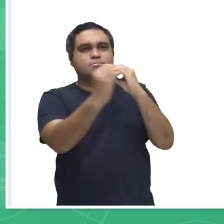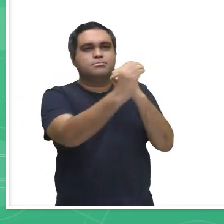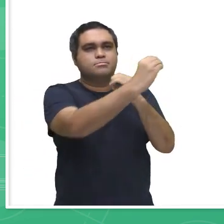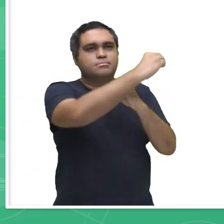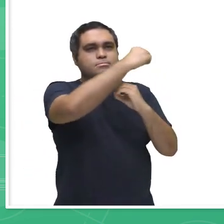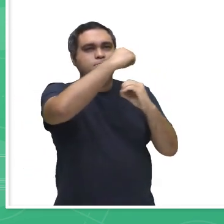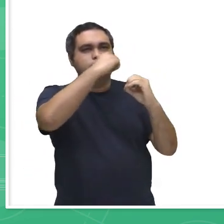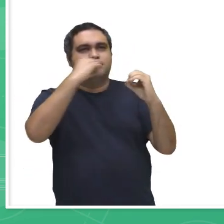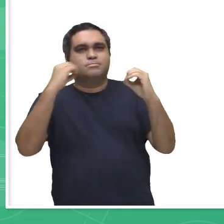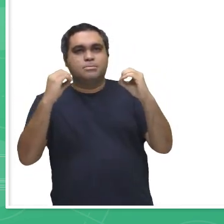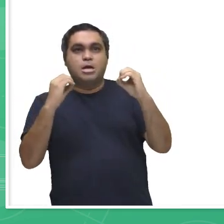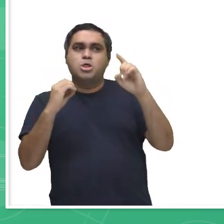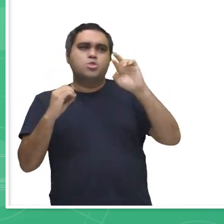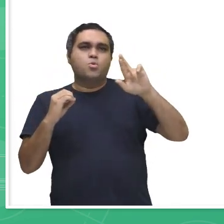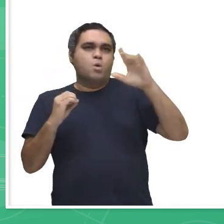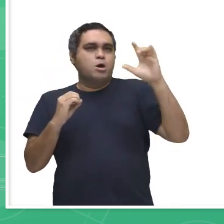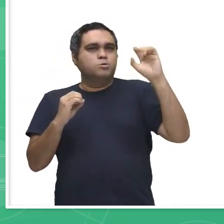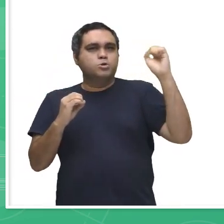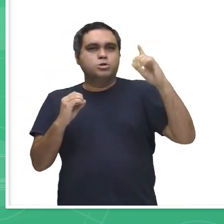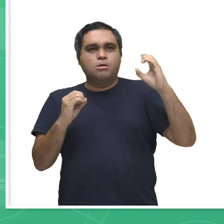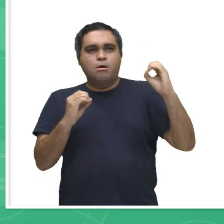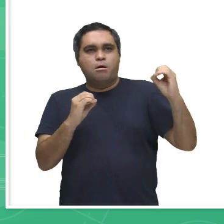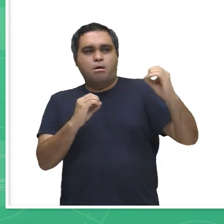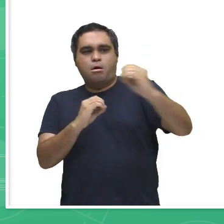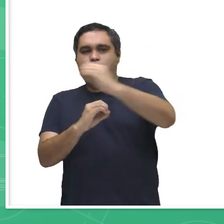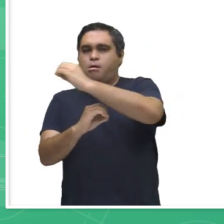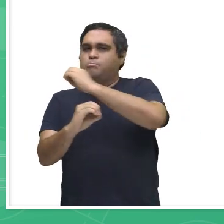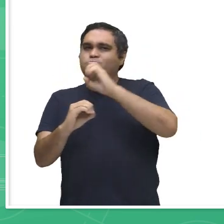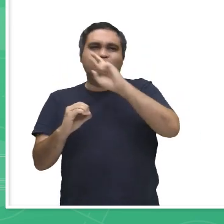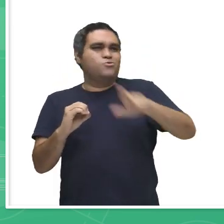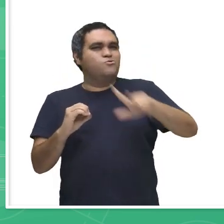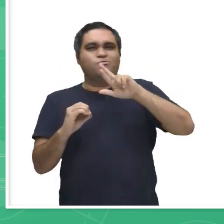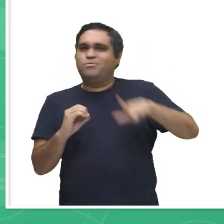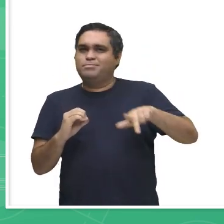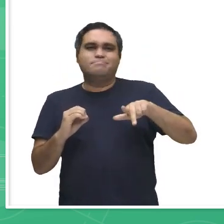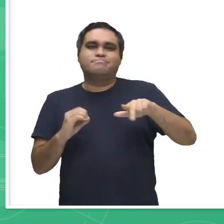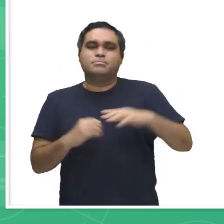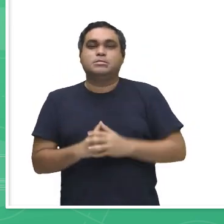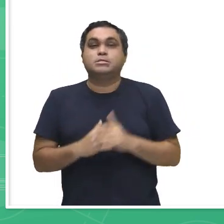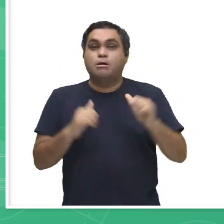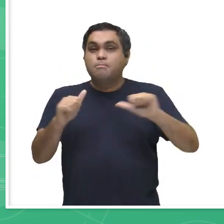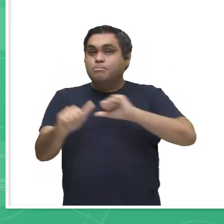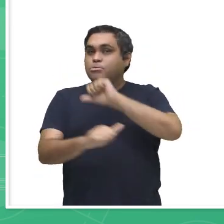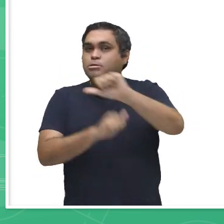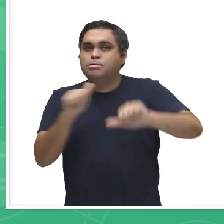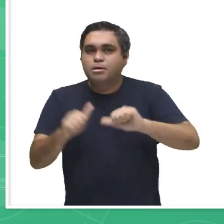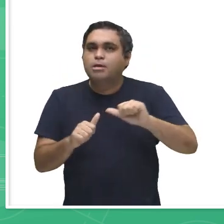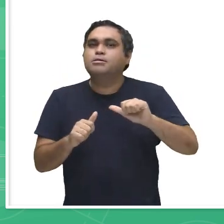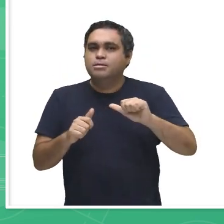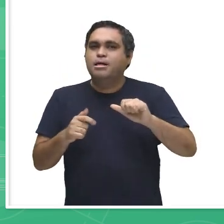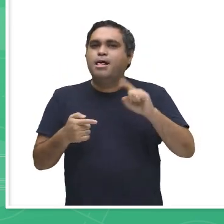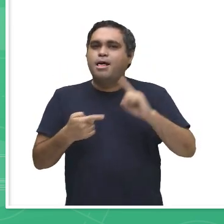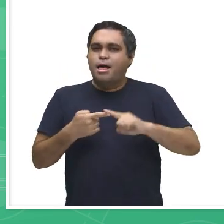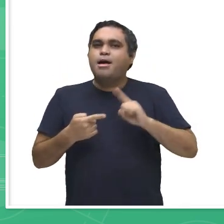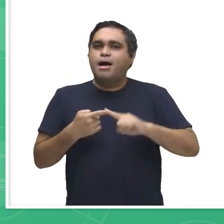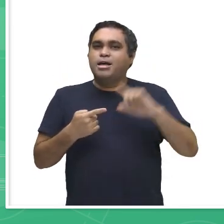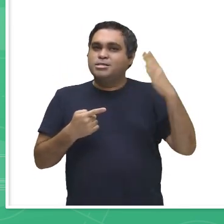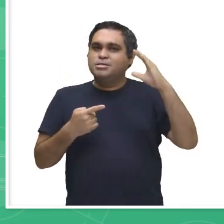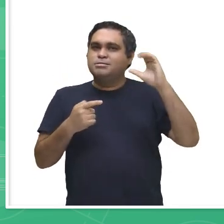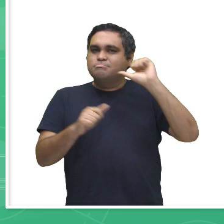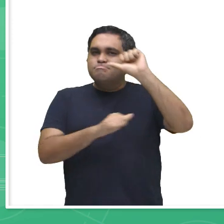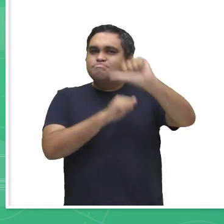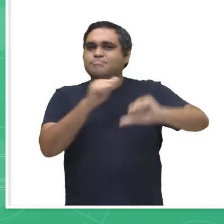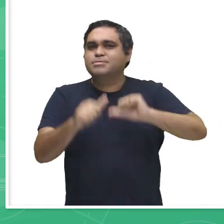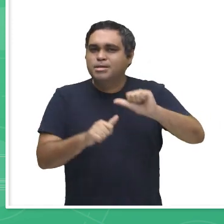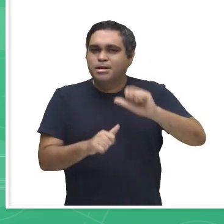não o contrário. Então começa a ter... Olha a mudança, olha o que vai acontecer aí. A Revolução Científica do século XVII. Estão lembrados bem disso